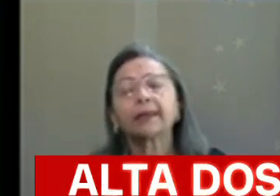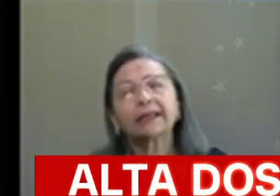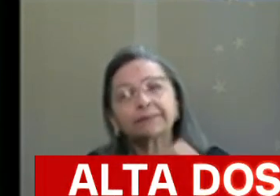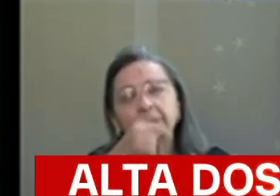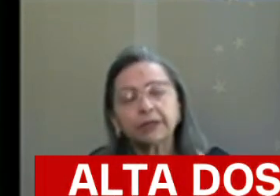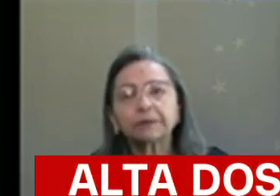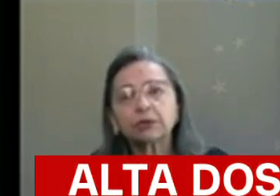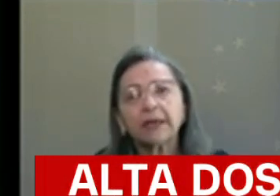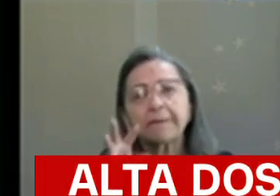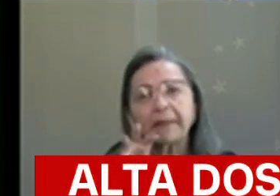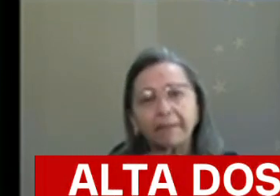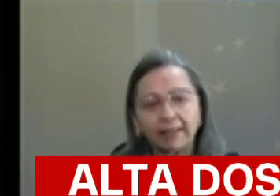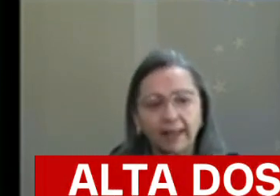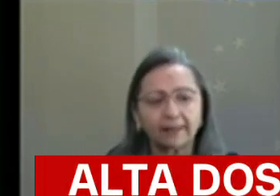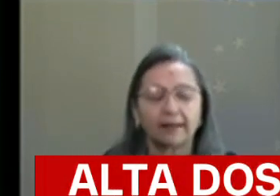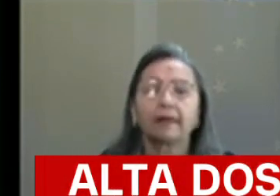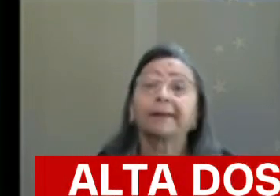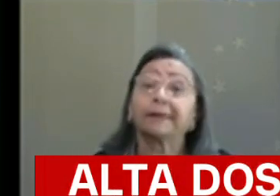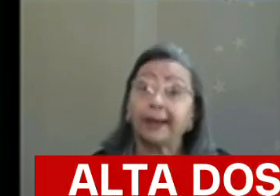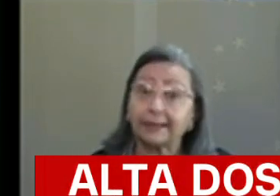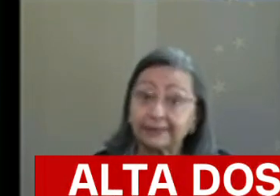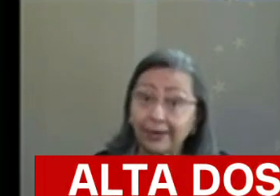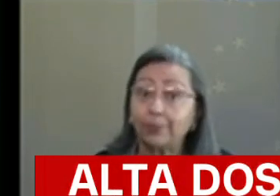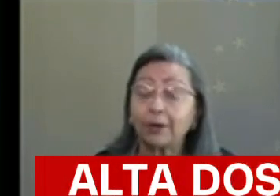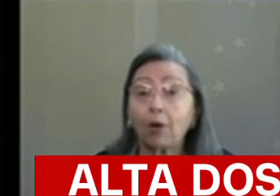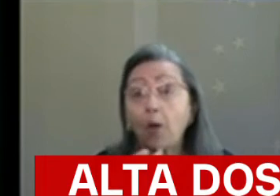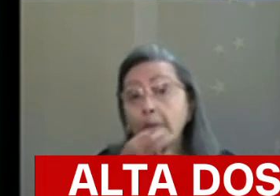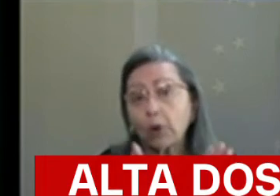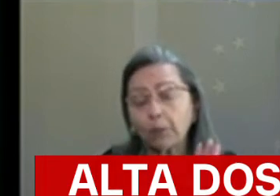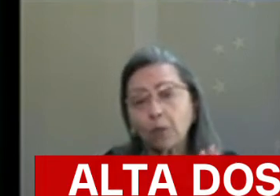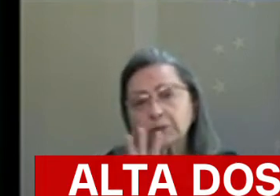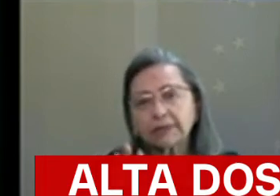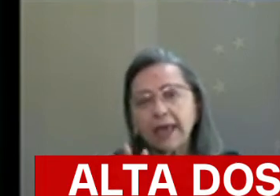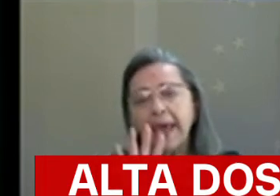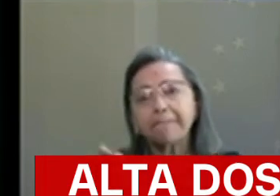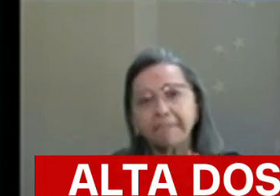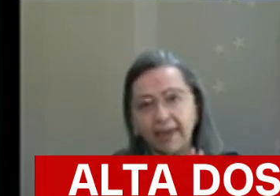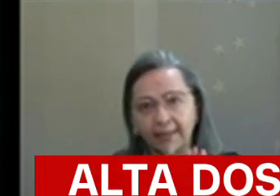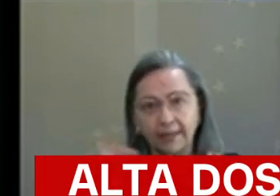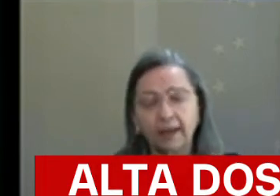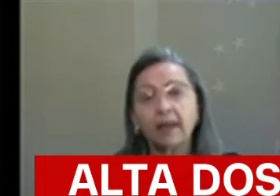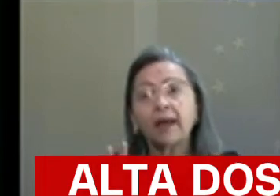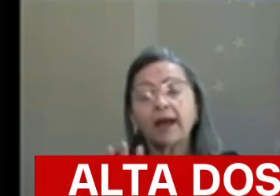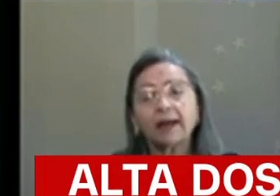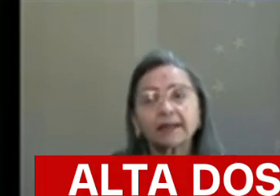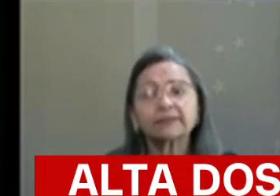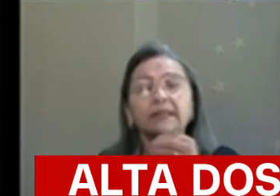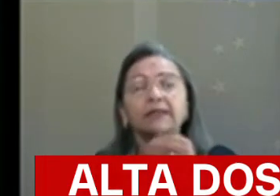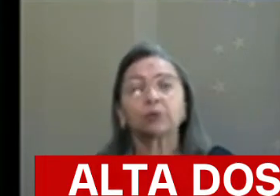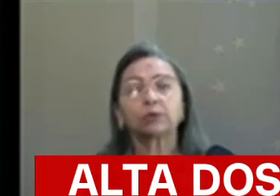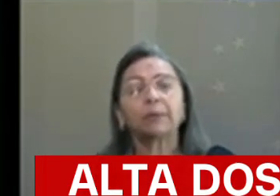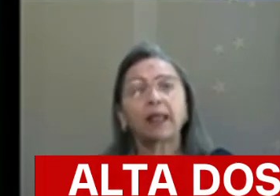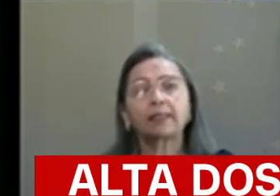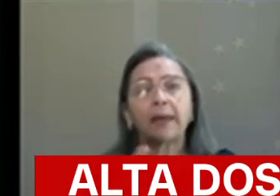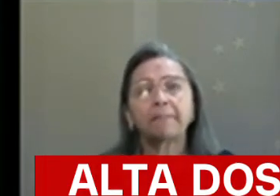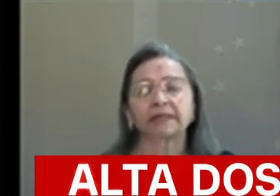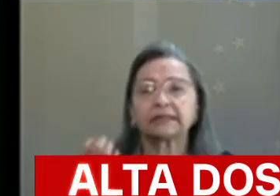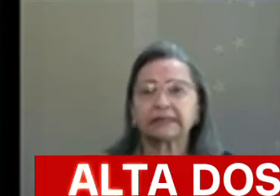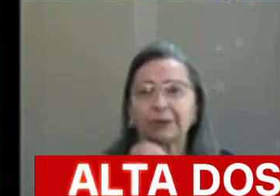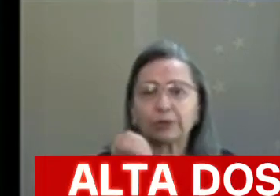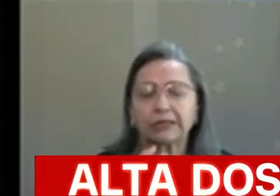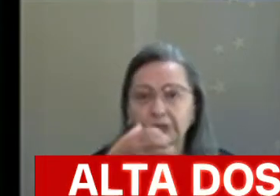ser implementadas, razão pela qual propomos emenda, acrescentando artigo para dar segurança jurídica